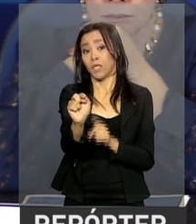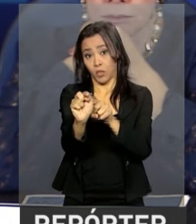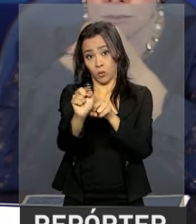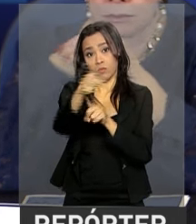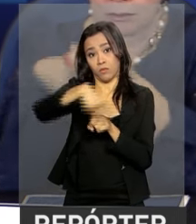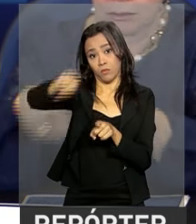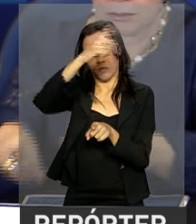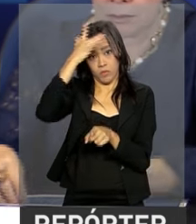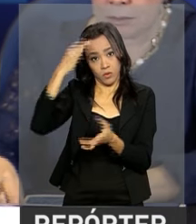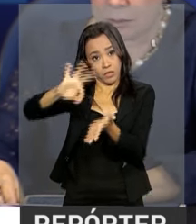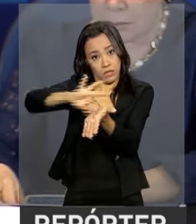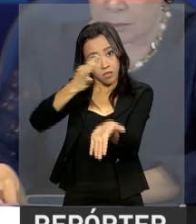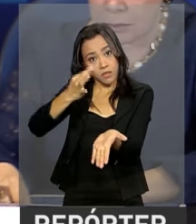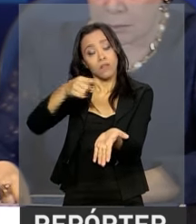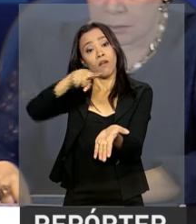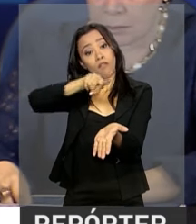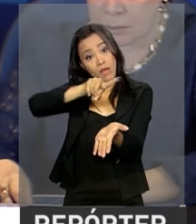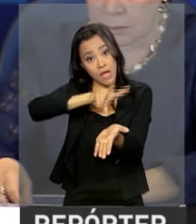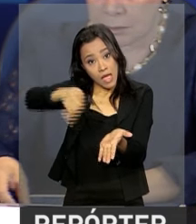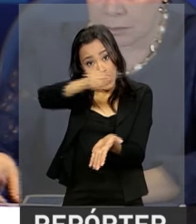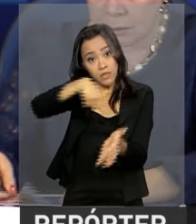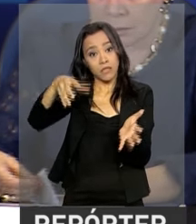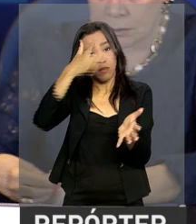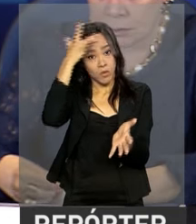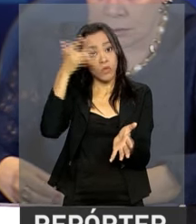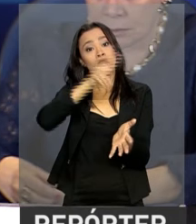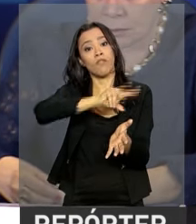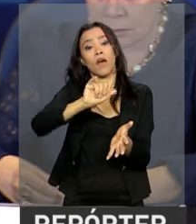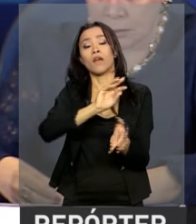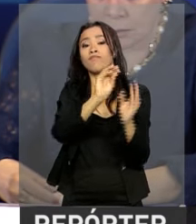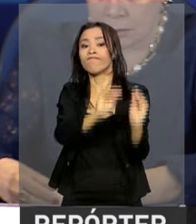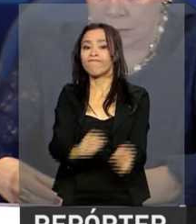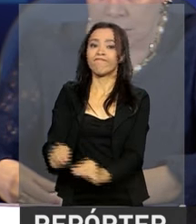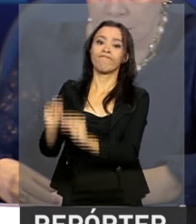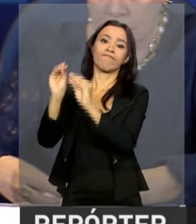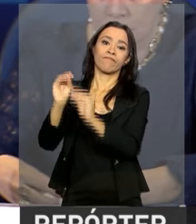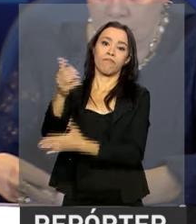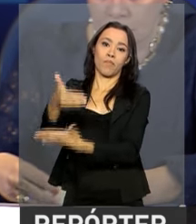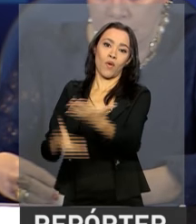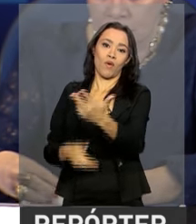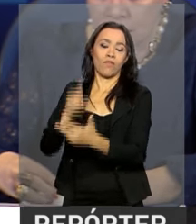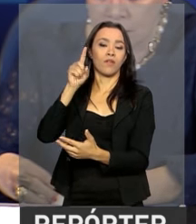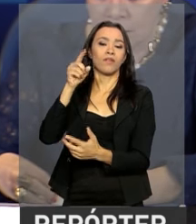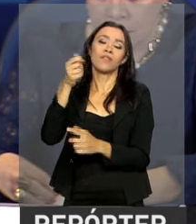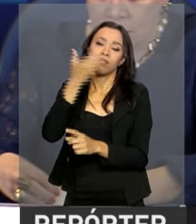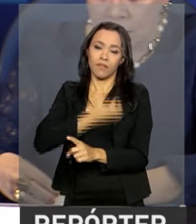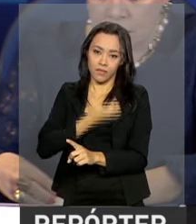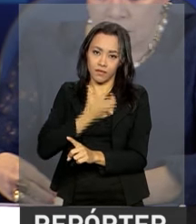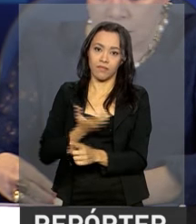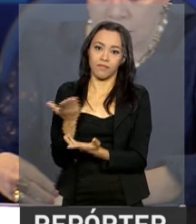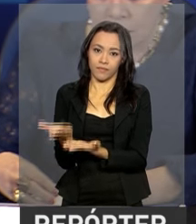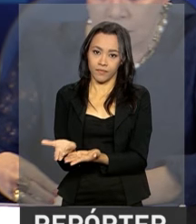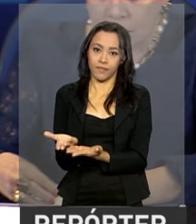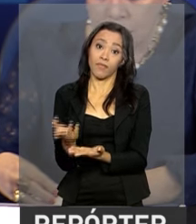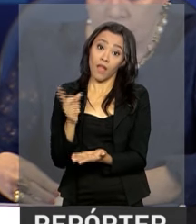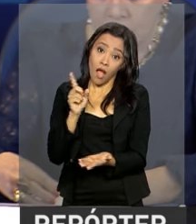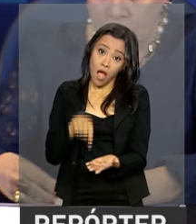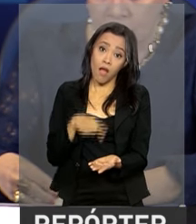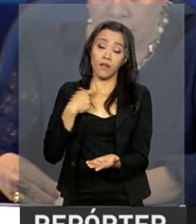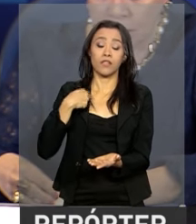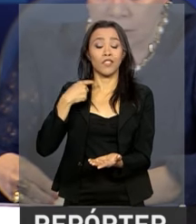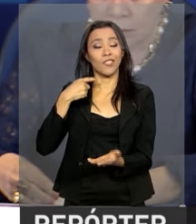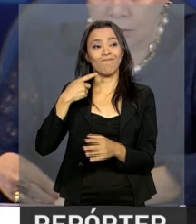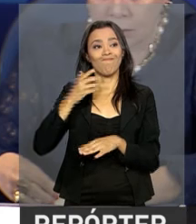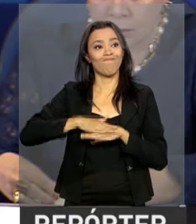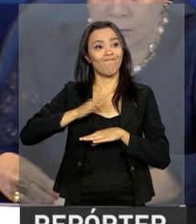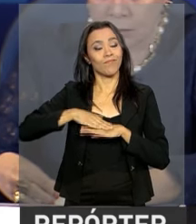inscritos, tiveram ou terão que fazer o exame no início de dezembro. Foi a solução